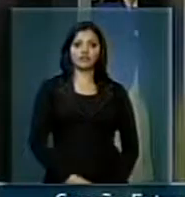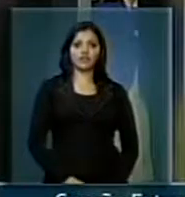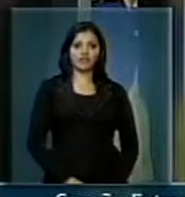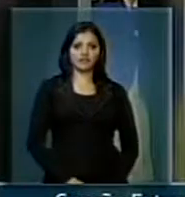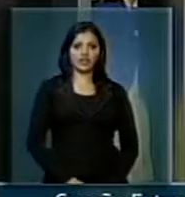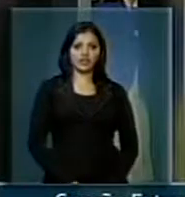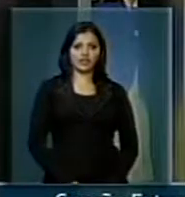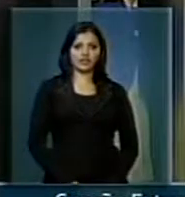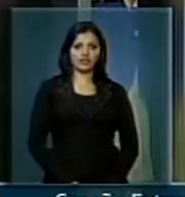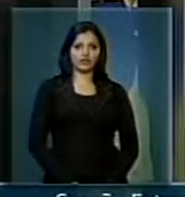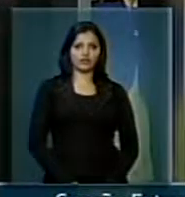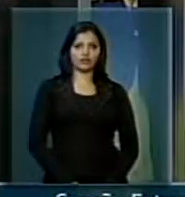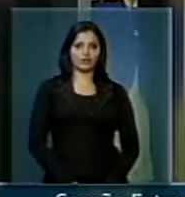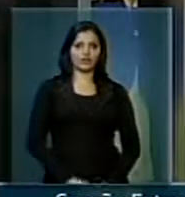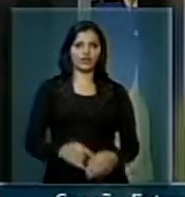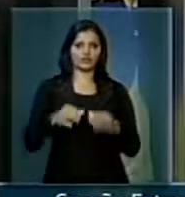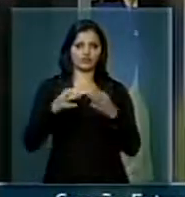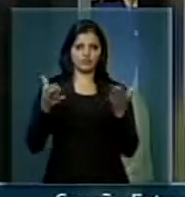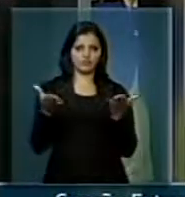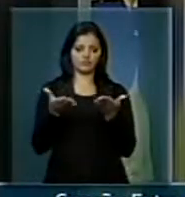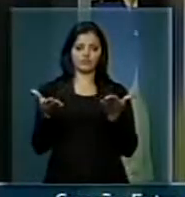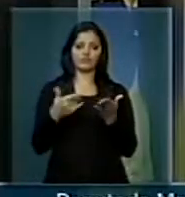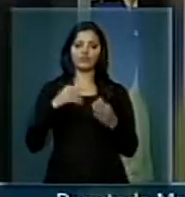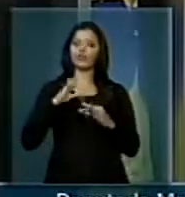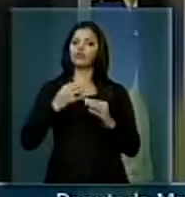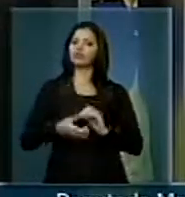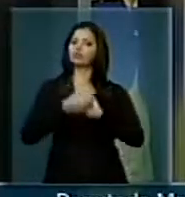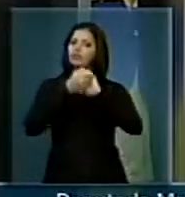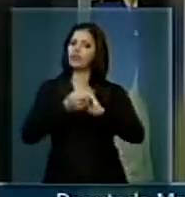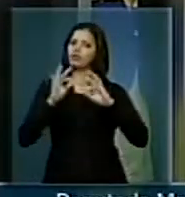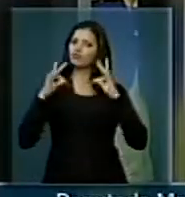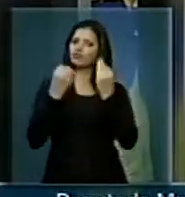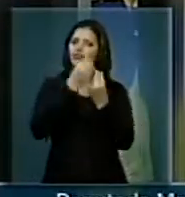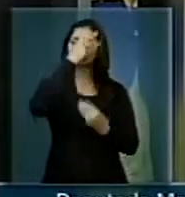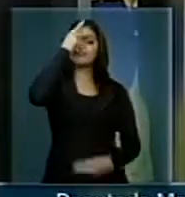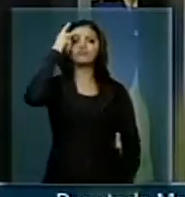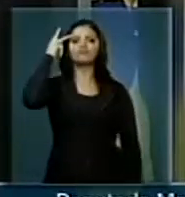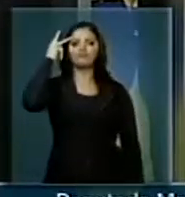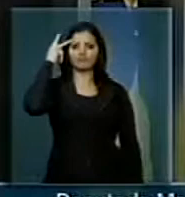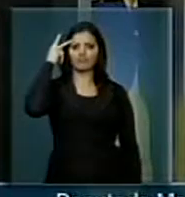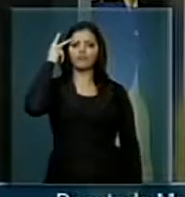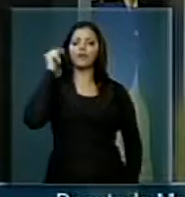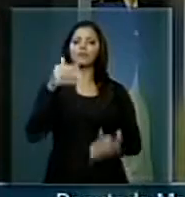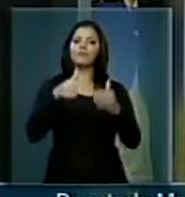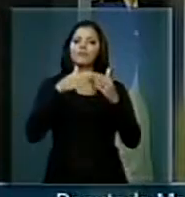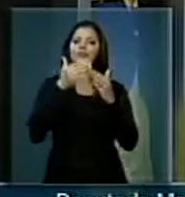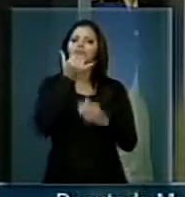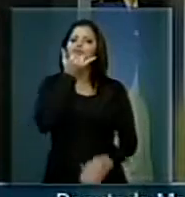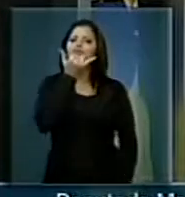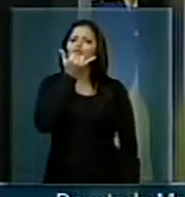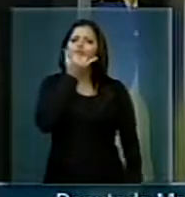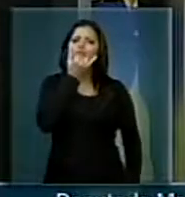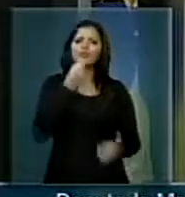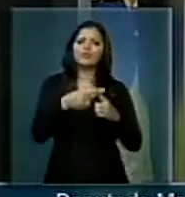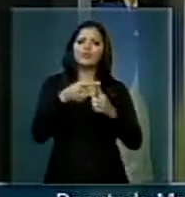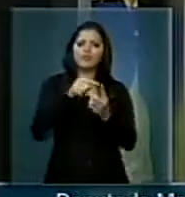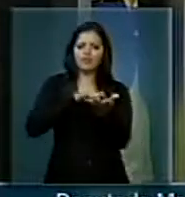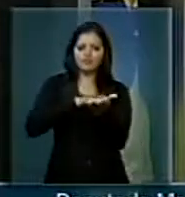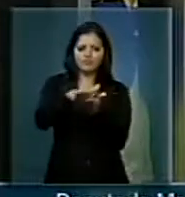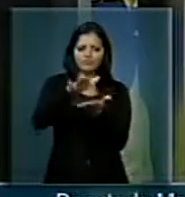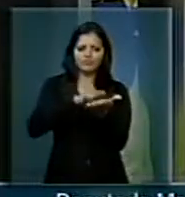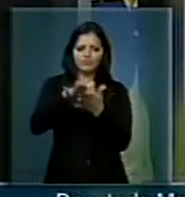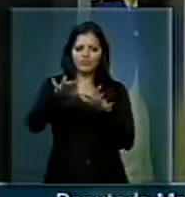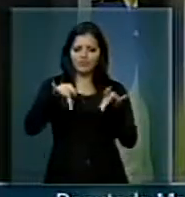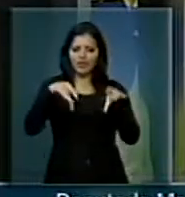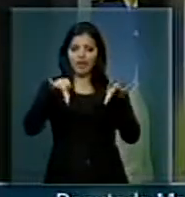Sua que o som me seria cortado, presidente. Eu queria saudar todos e todas e pedir desculpas. A versão impressa do